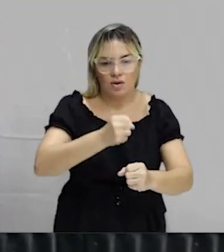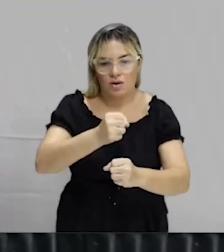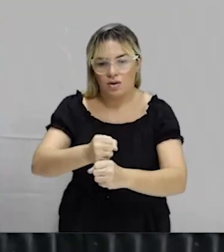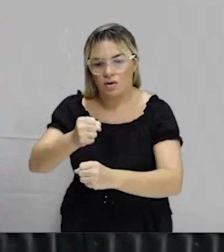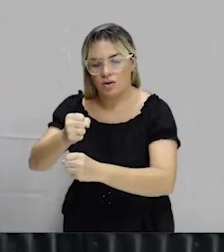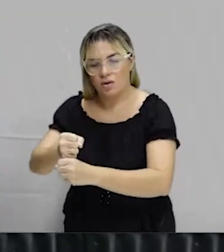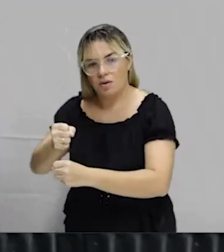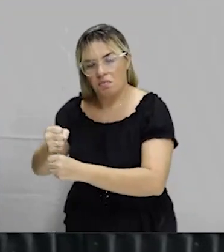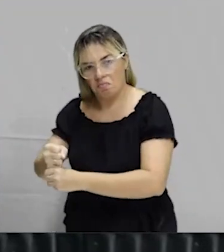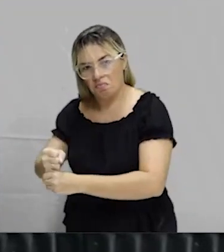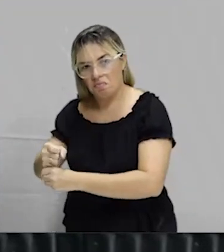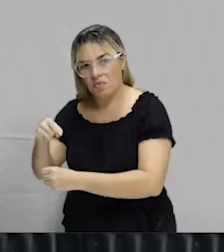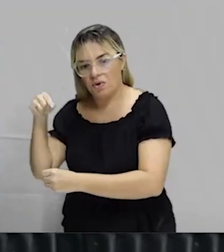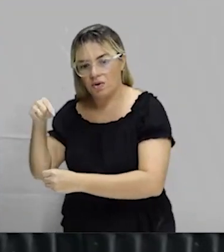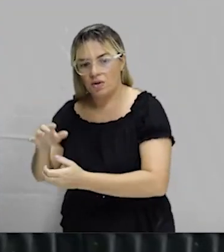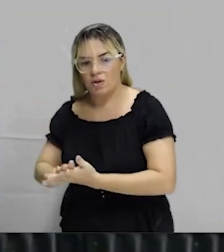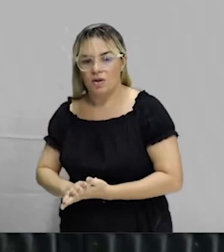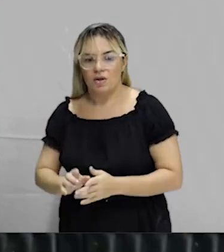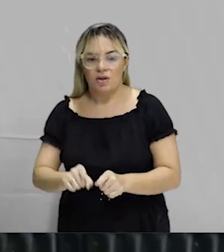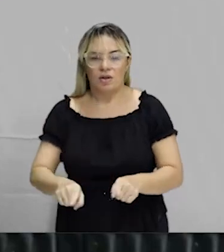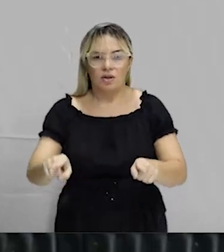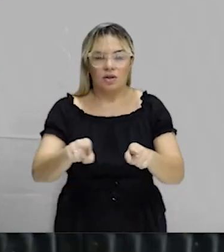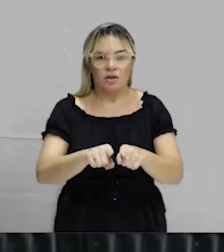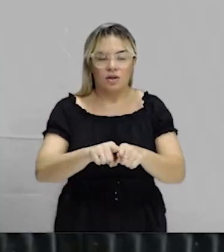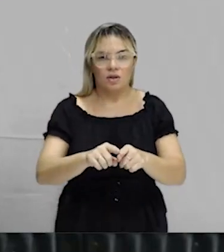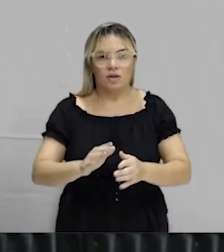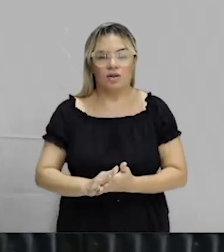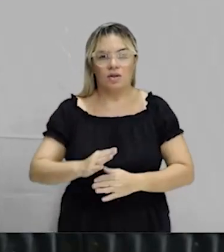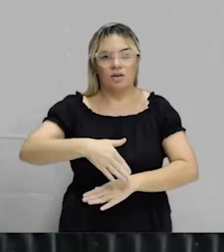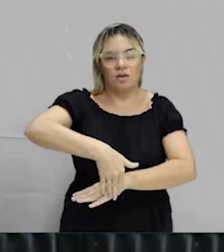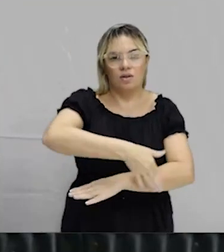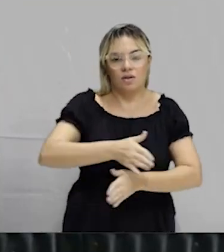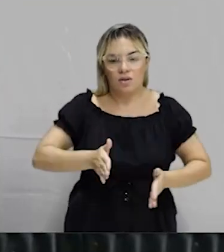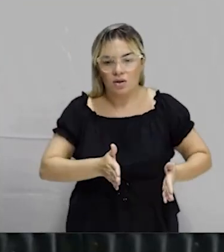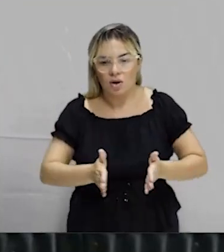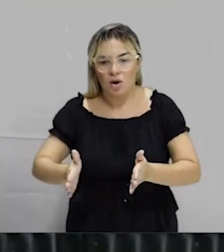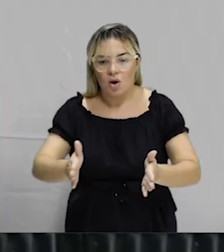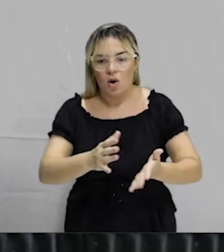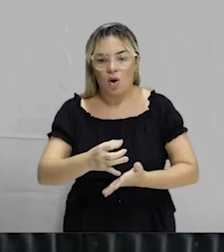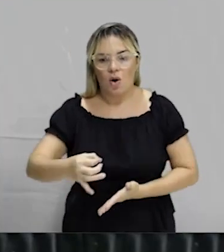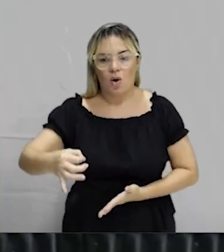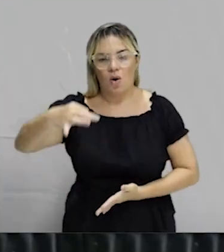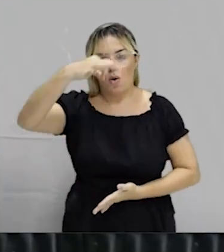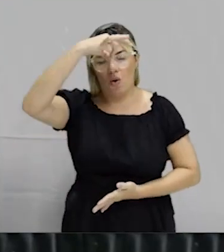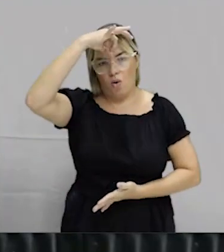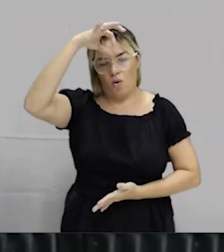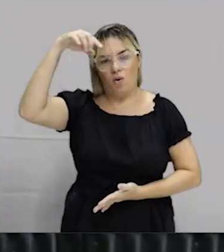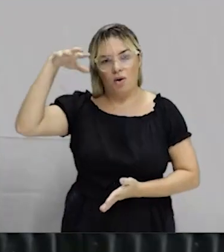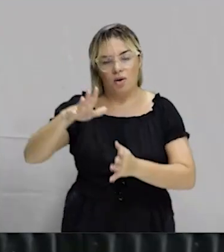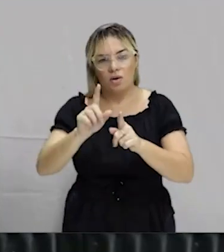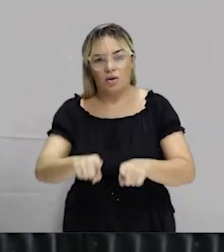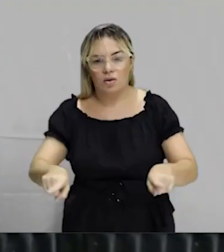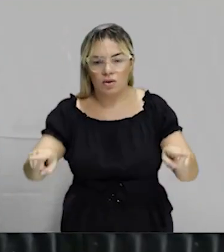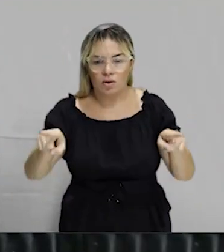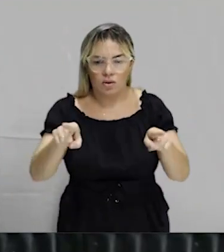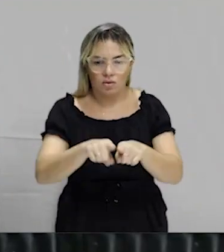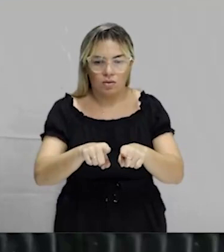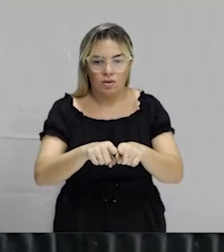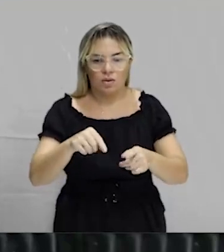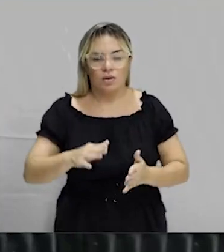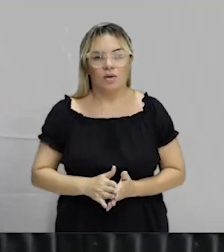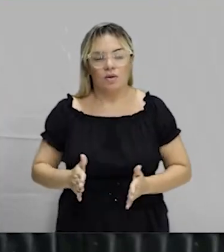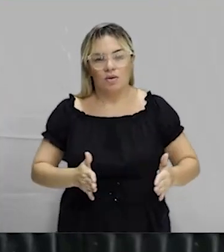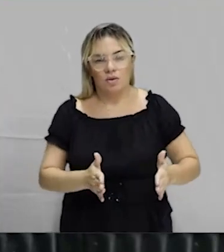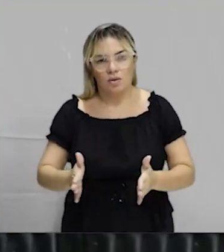um eficiente sistema de estradas e correios, e esse eficiente sistema de estradas e